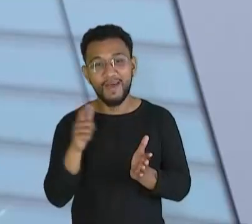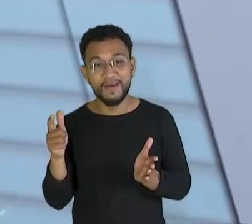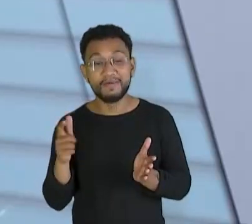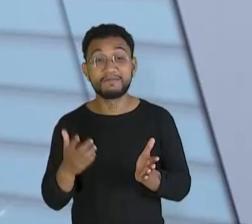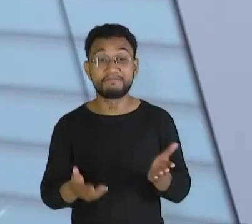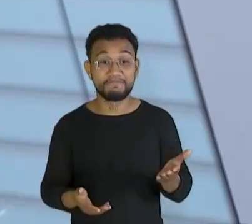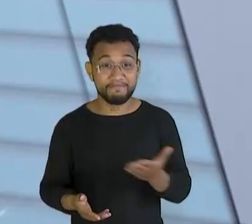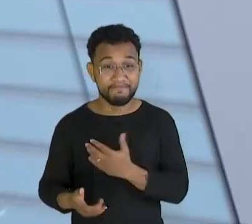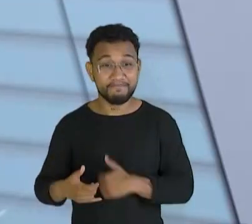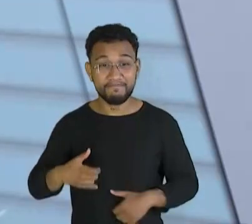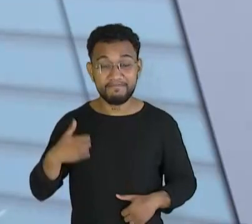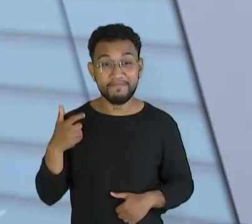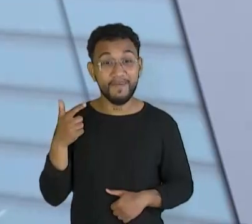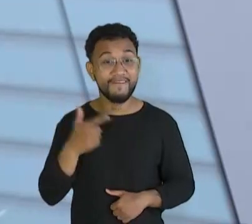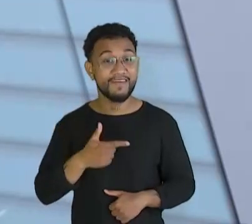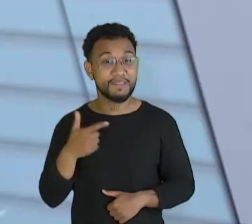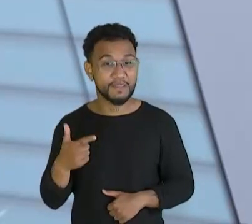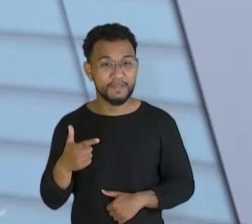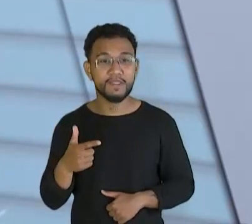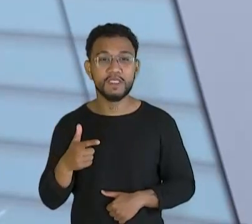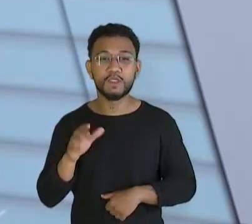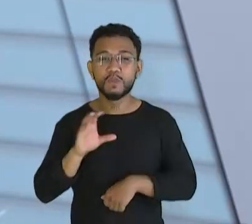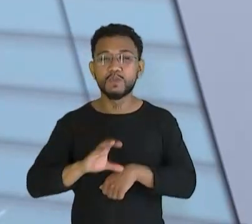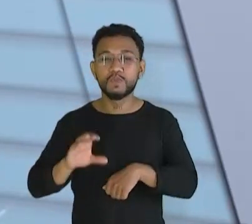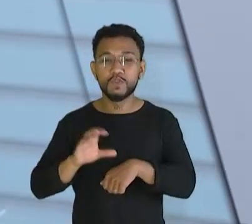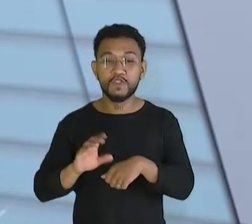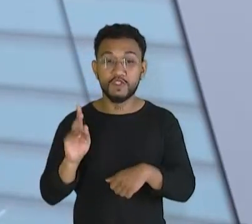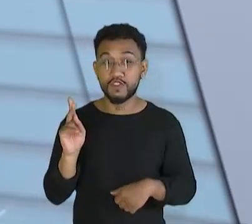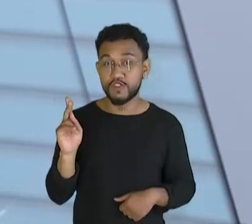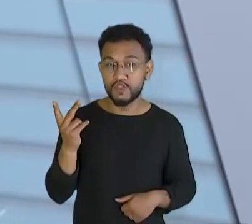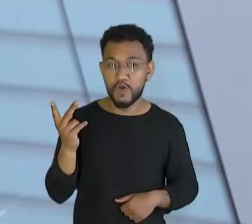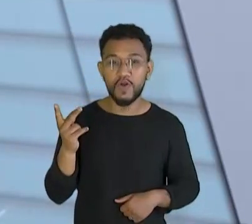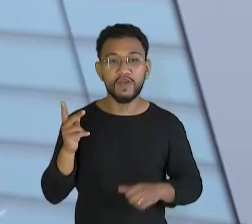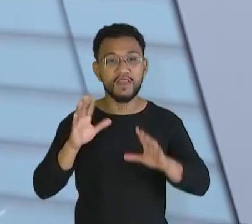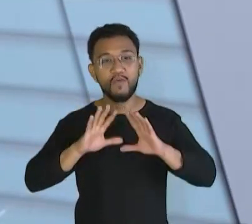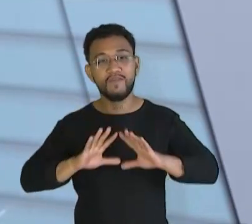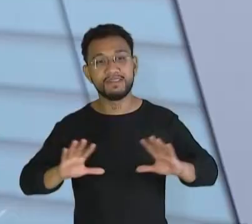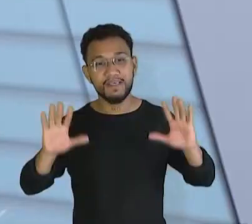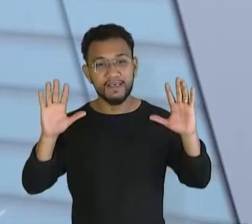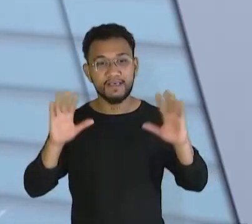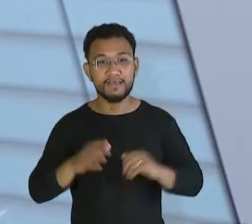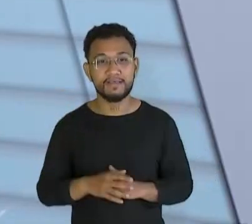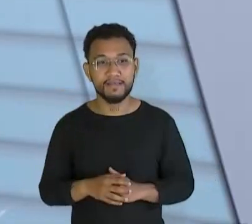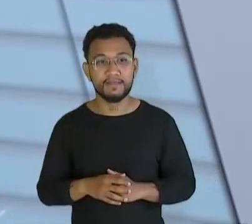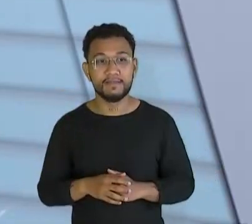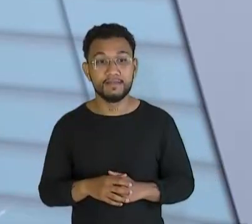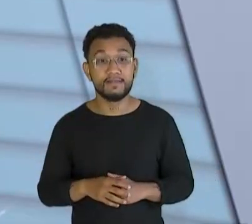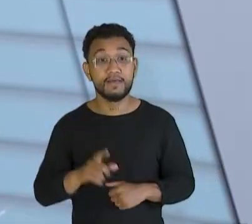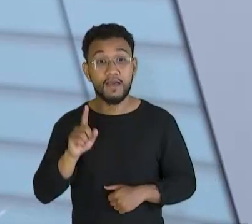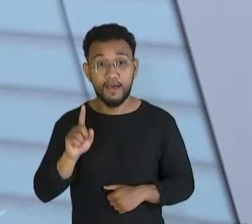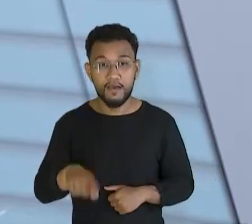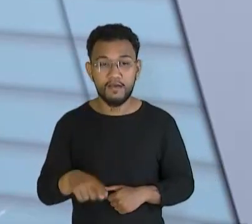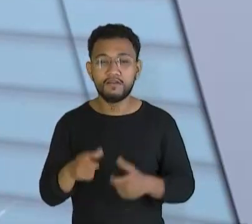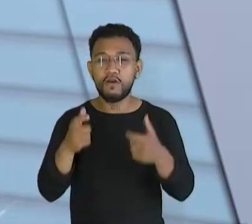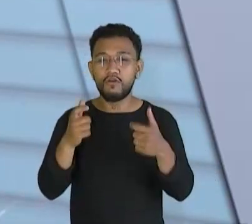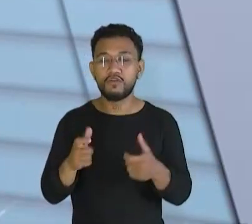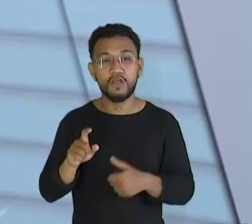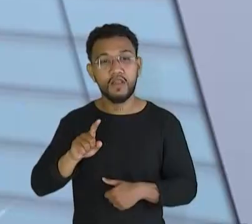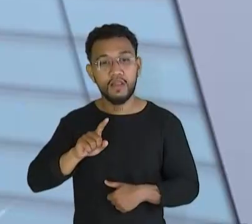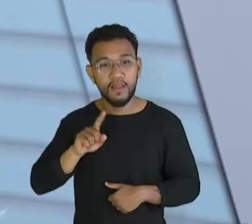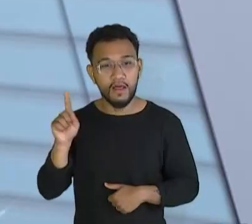22 anos, cursa História na Universidade Federal e é do Vale do Jaguaribe, lá